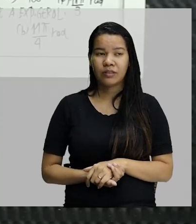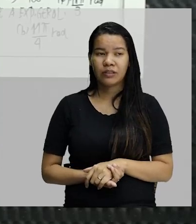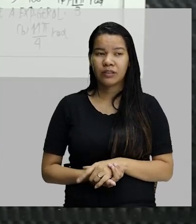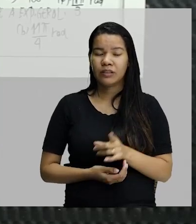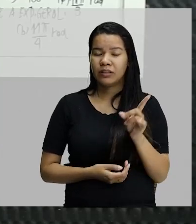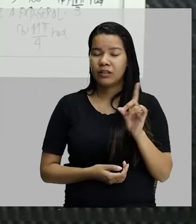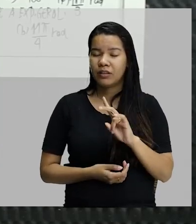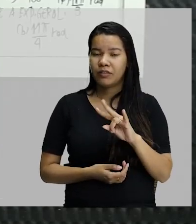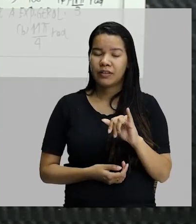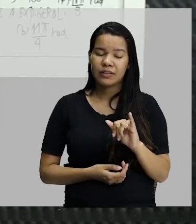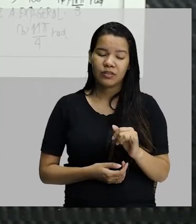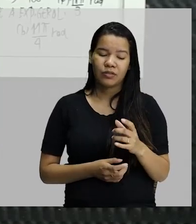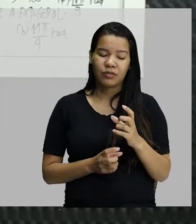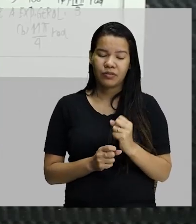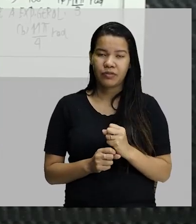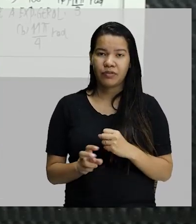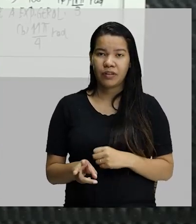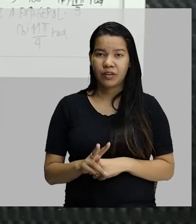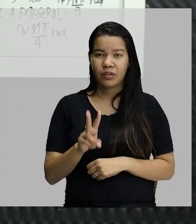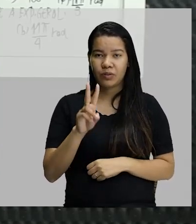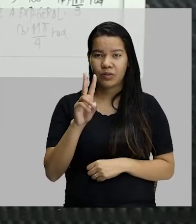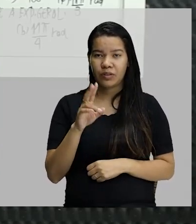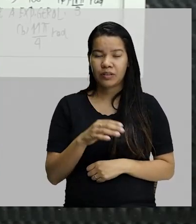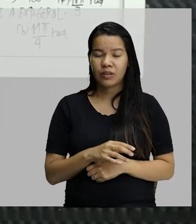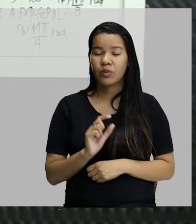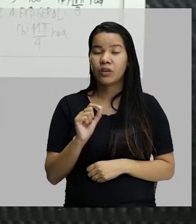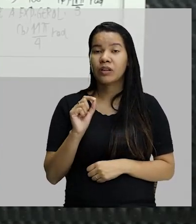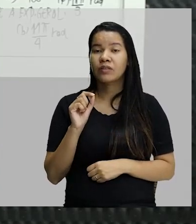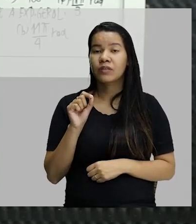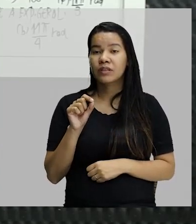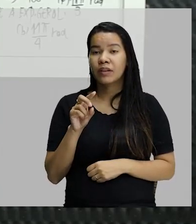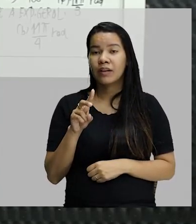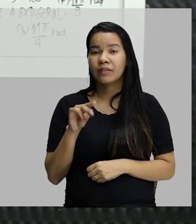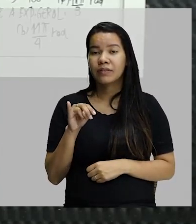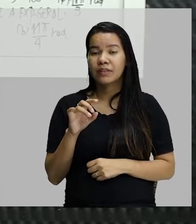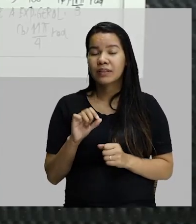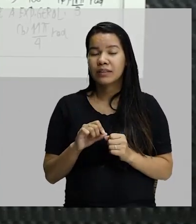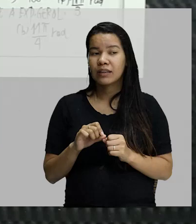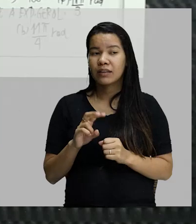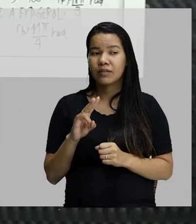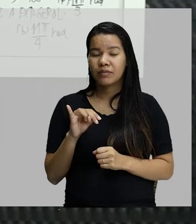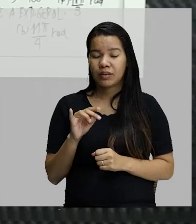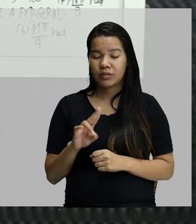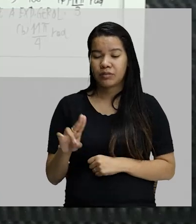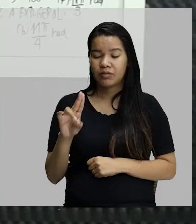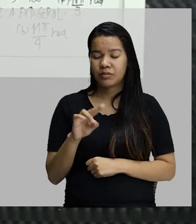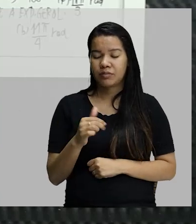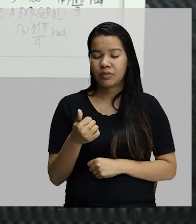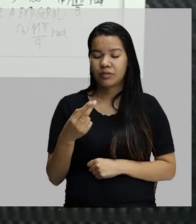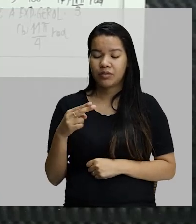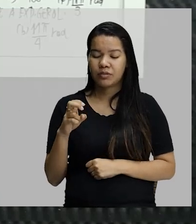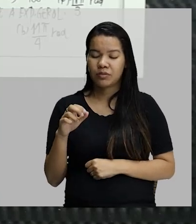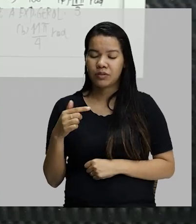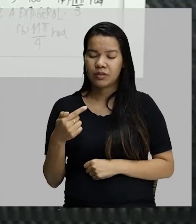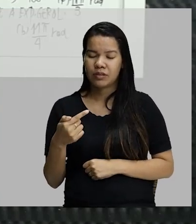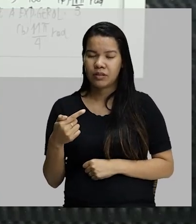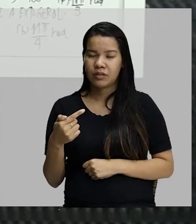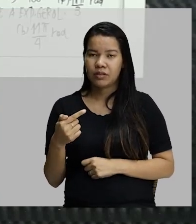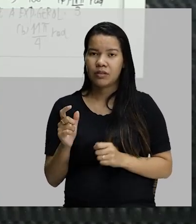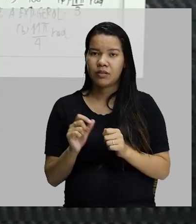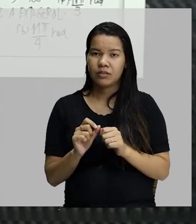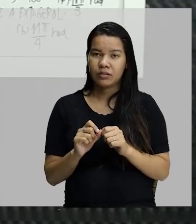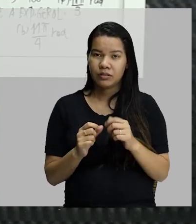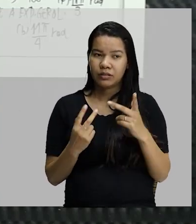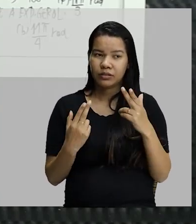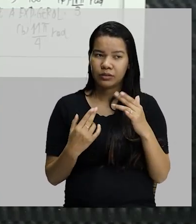não vai ser esse valor que vai ser o côngruo a ele. O que você vai fazer? Você vai pegar esse menos 157 e fazer a